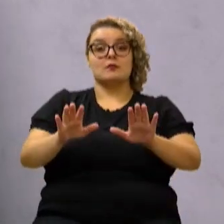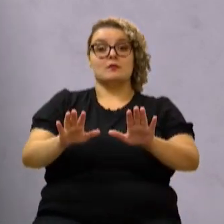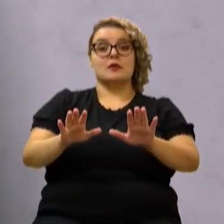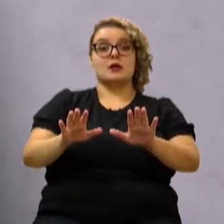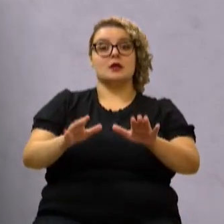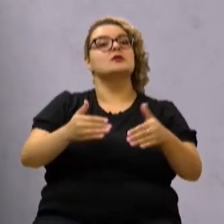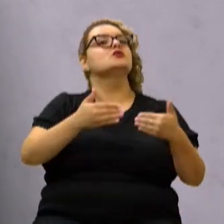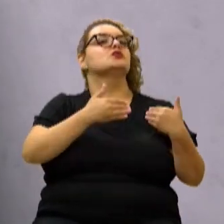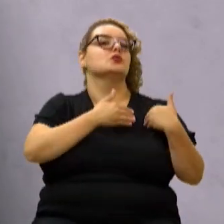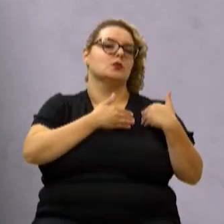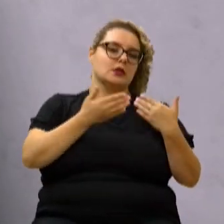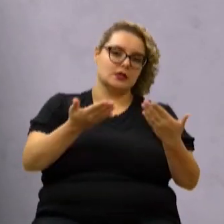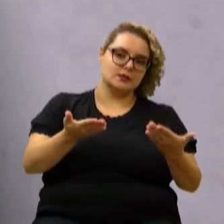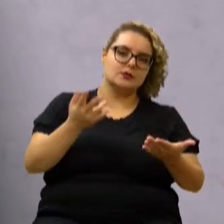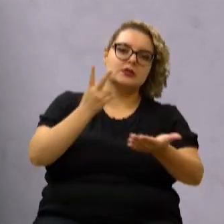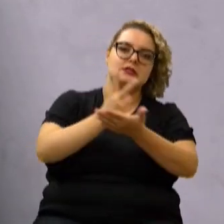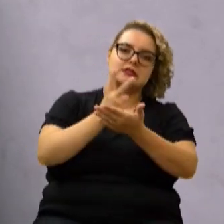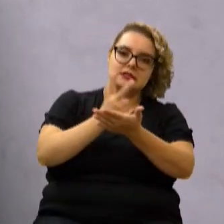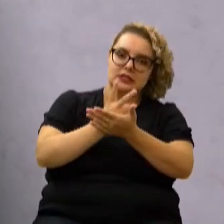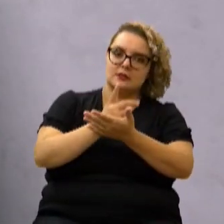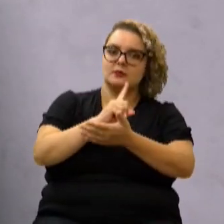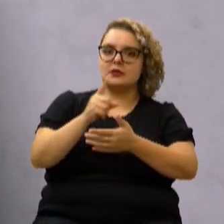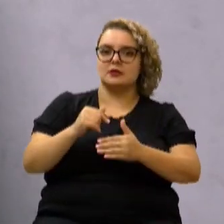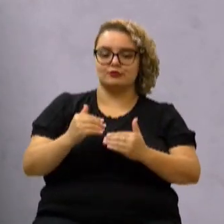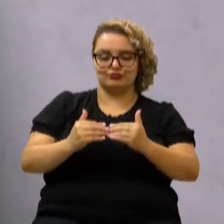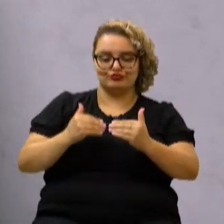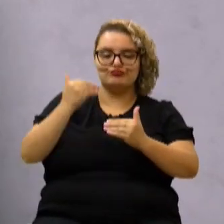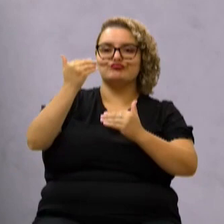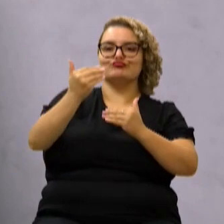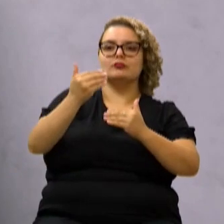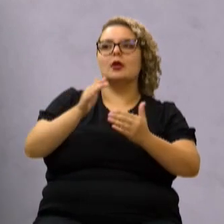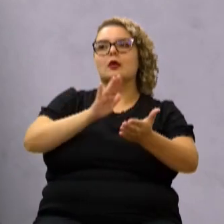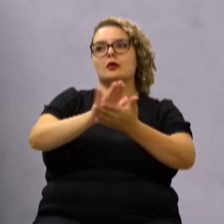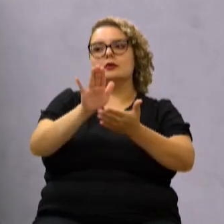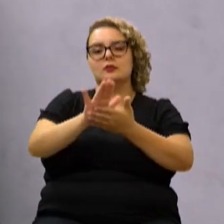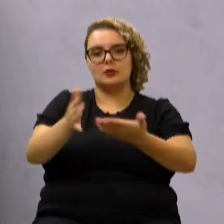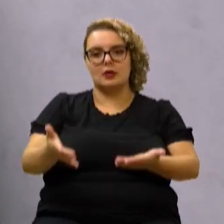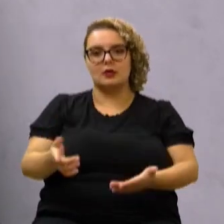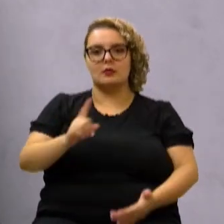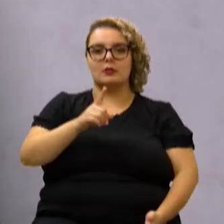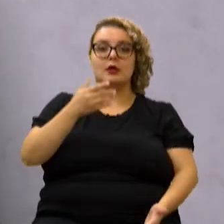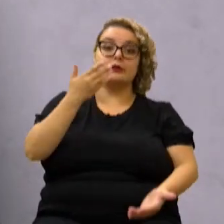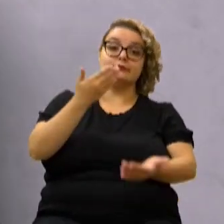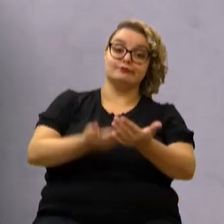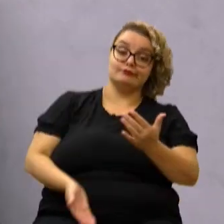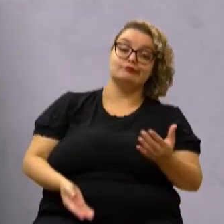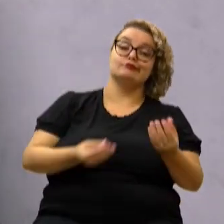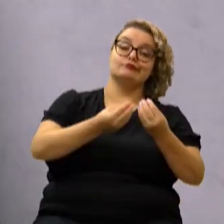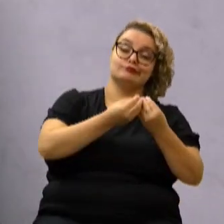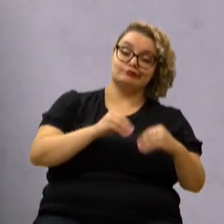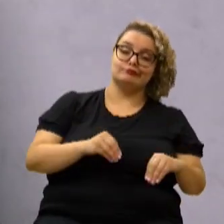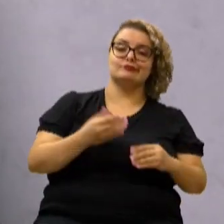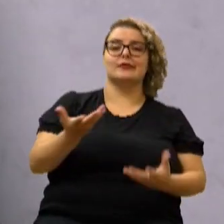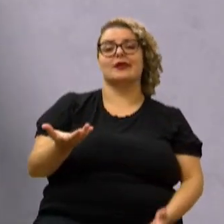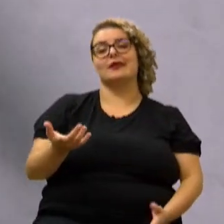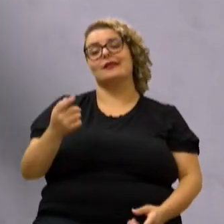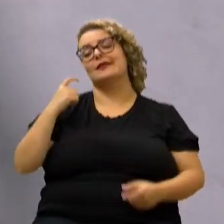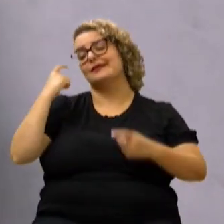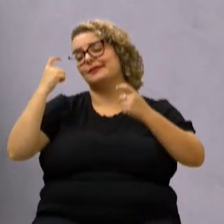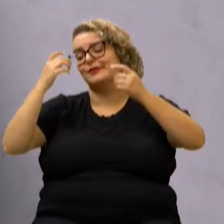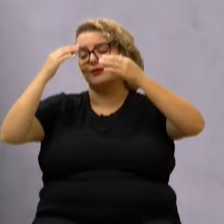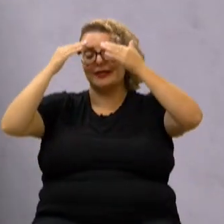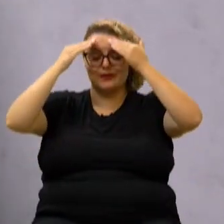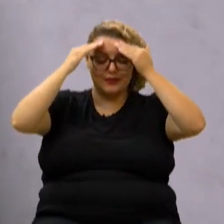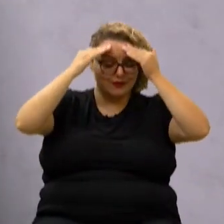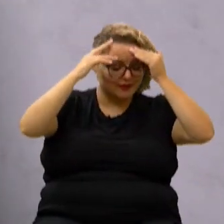importante, mas com responsabilidade, sempre para não extrapolar os seus gastos, para você não sair no prejuízo depois e